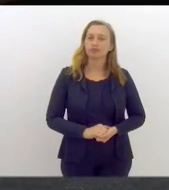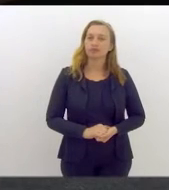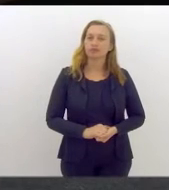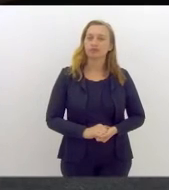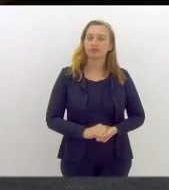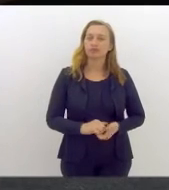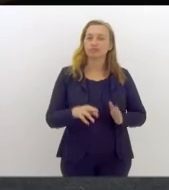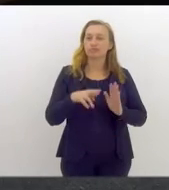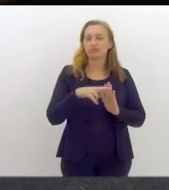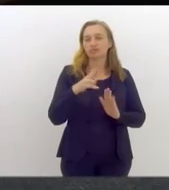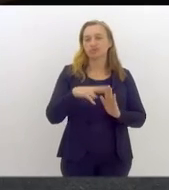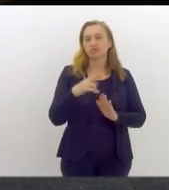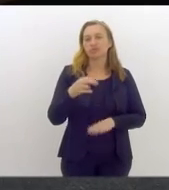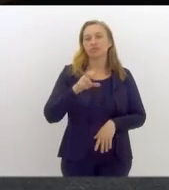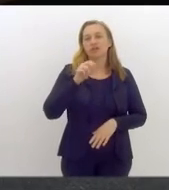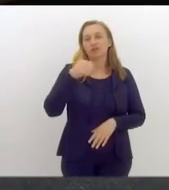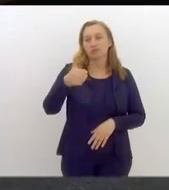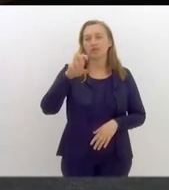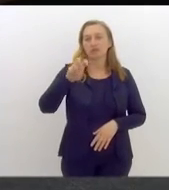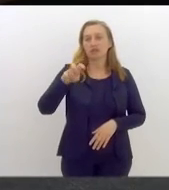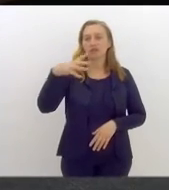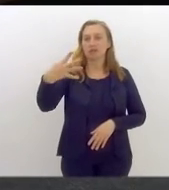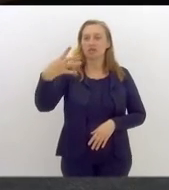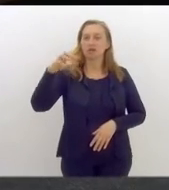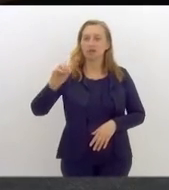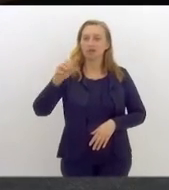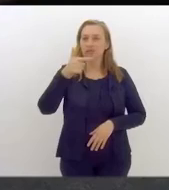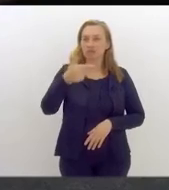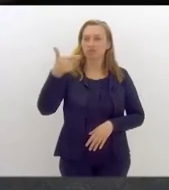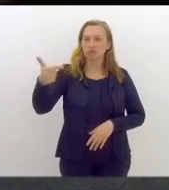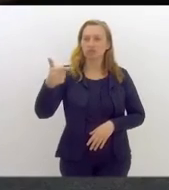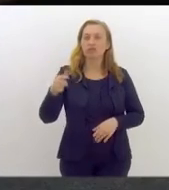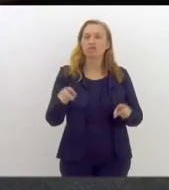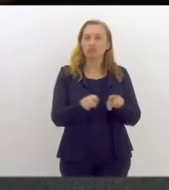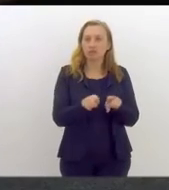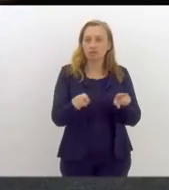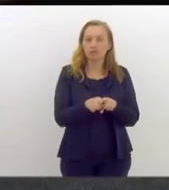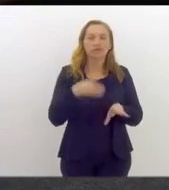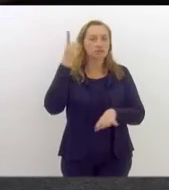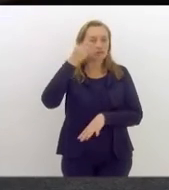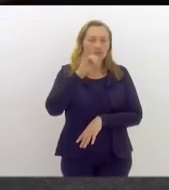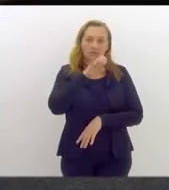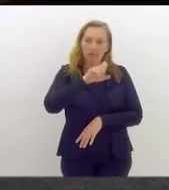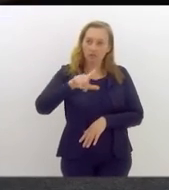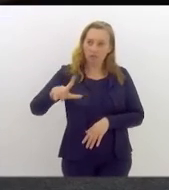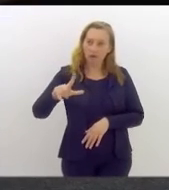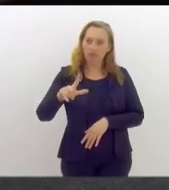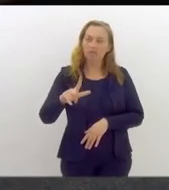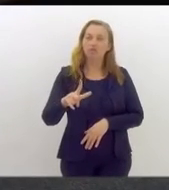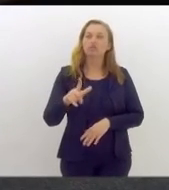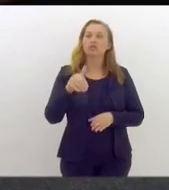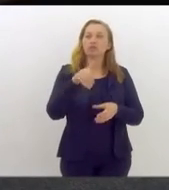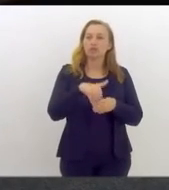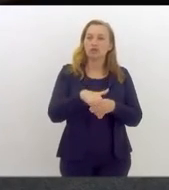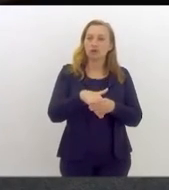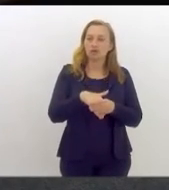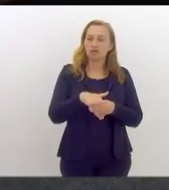Projeto de resolução 1540/22, também deputado Felipe Poubel, voto